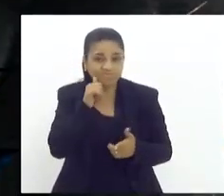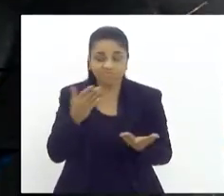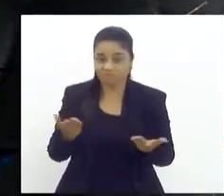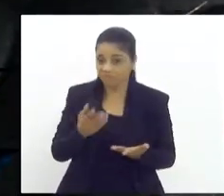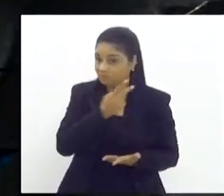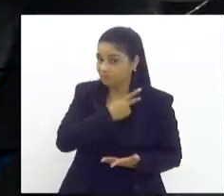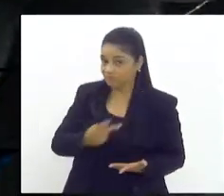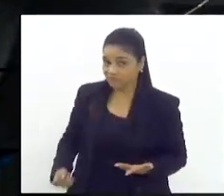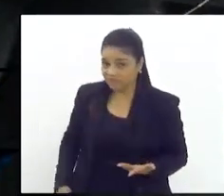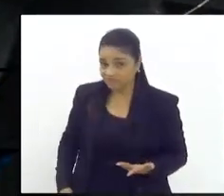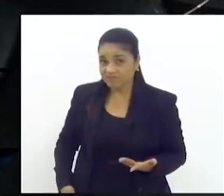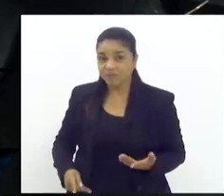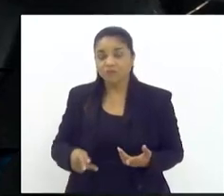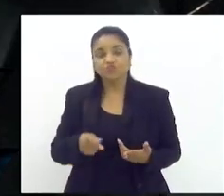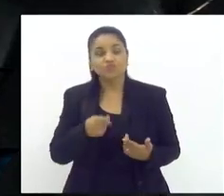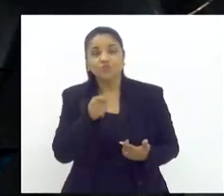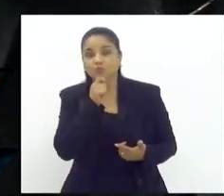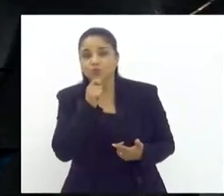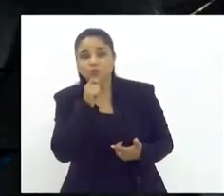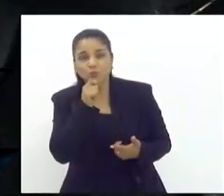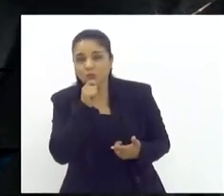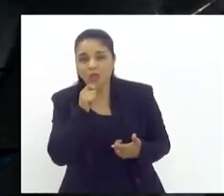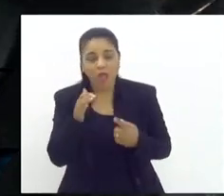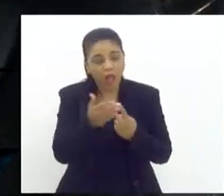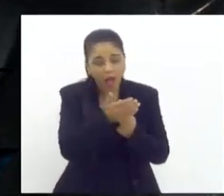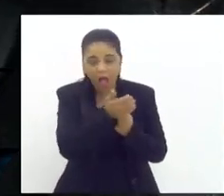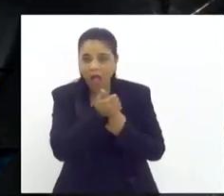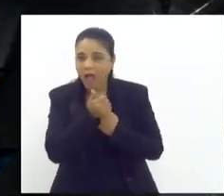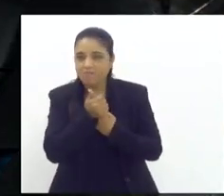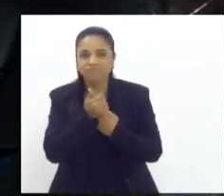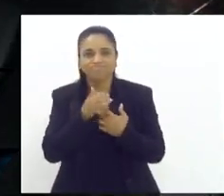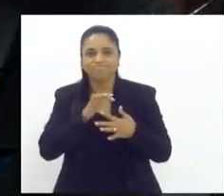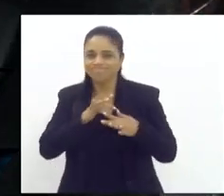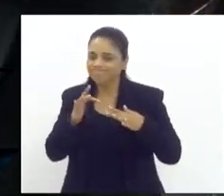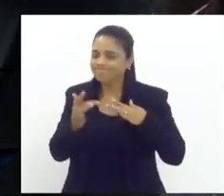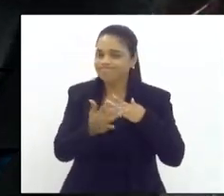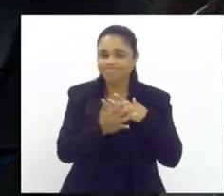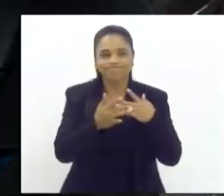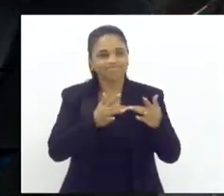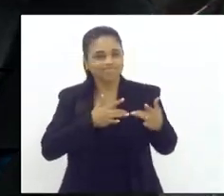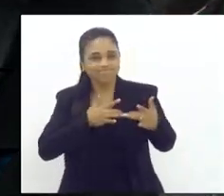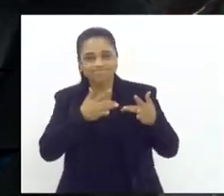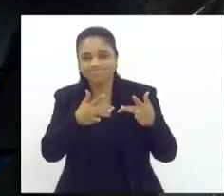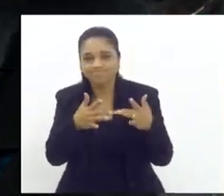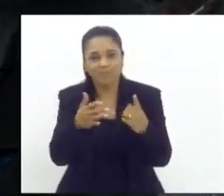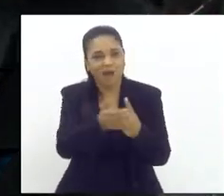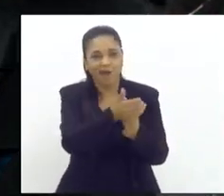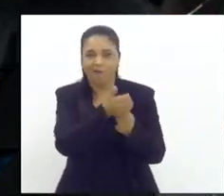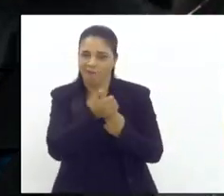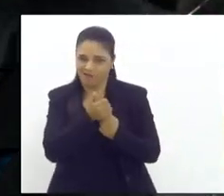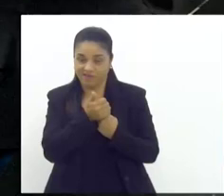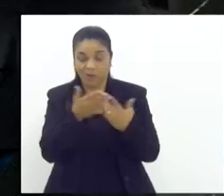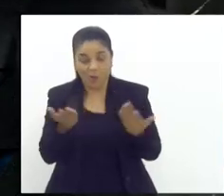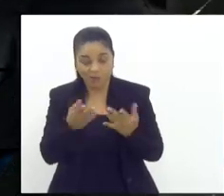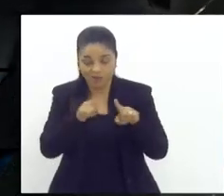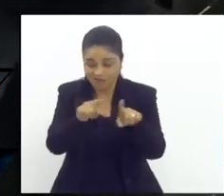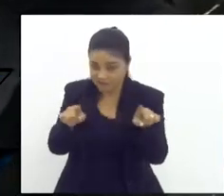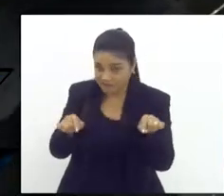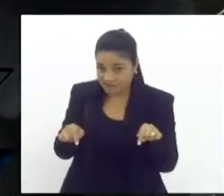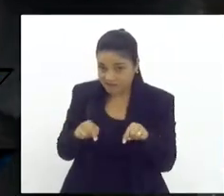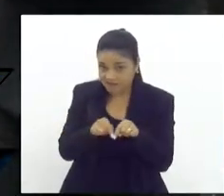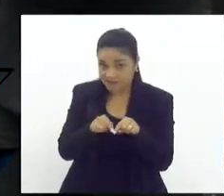tem é aparato em uma rede de solidariedade que possa colher então a sala lilás hoje